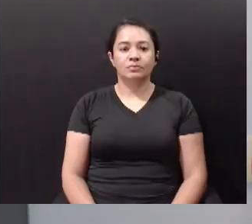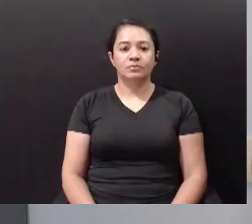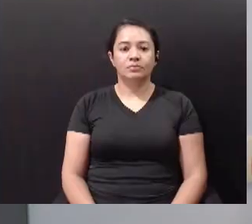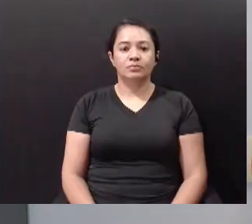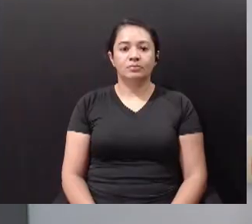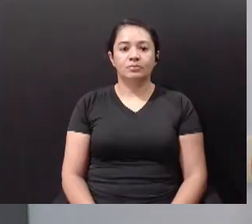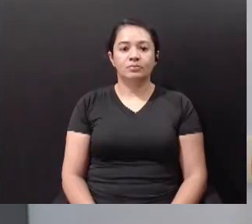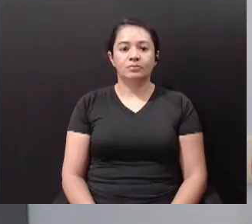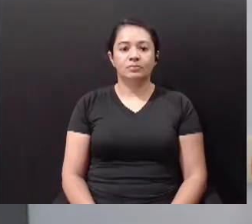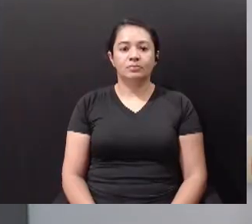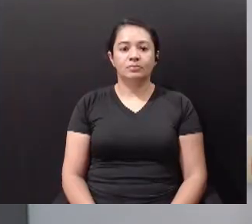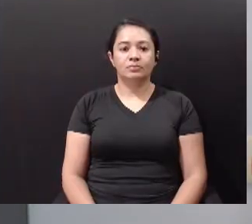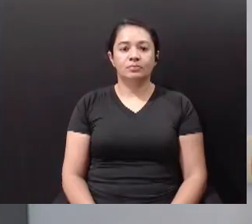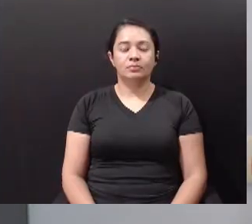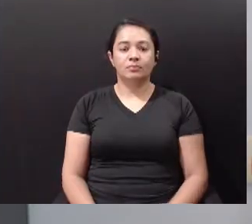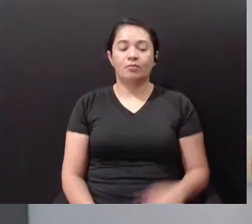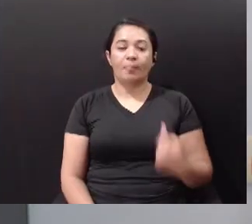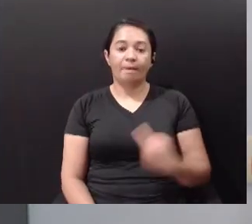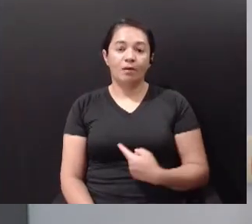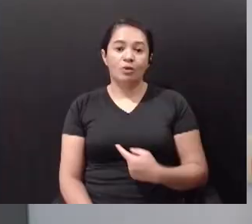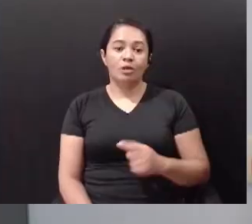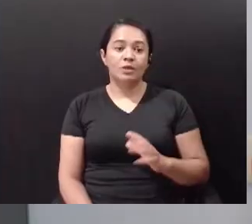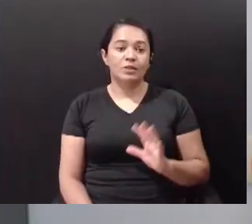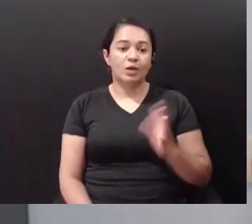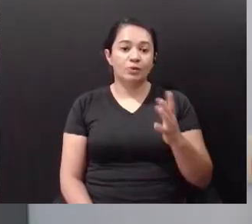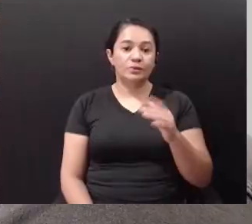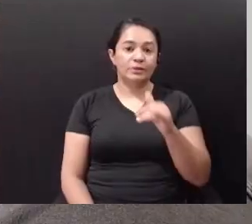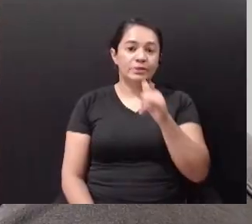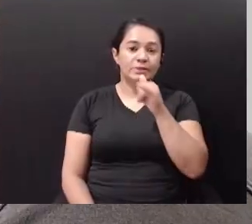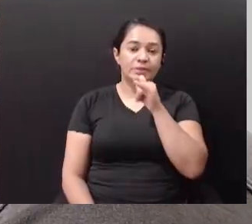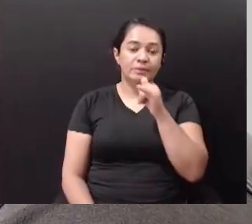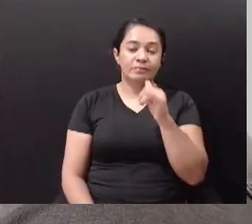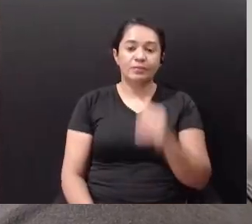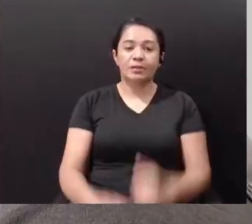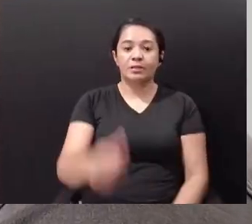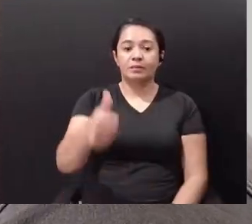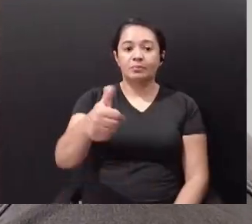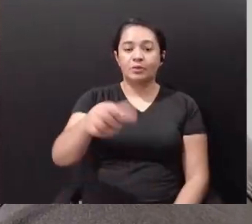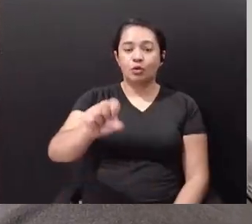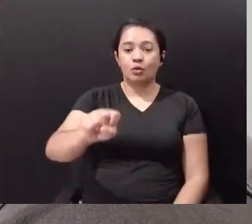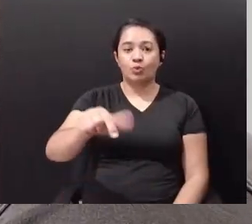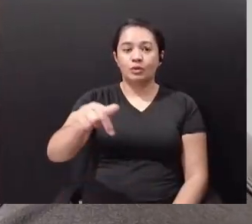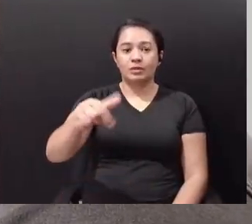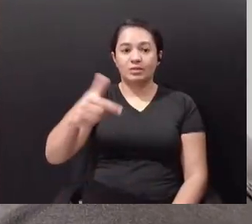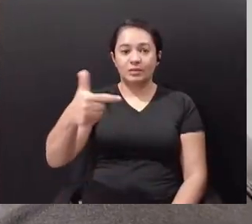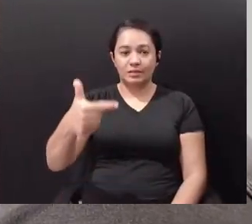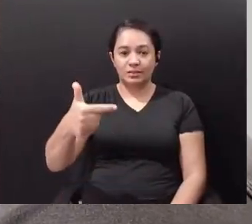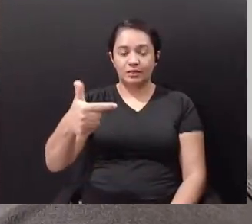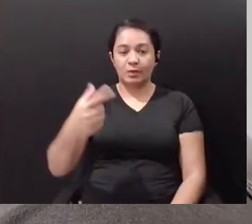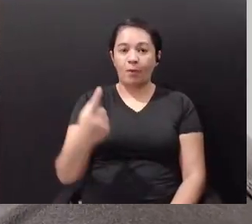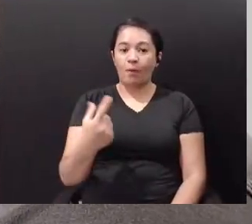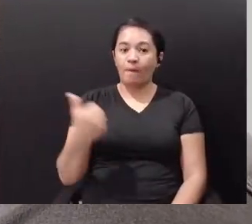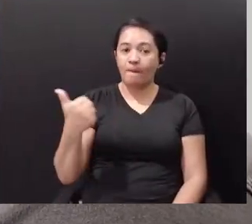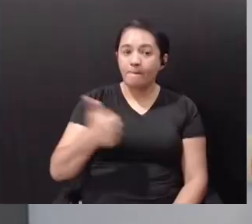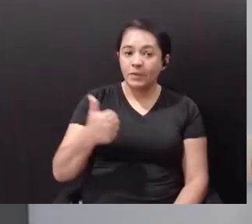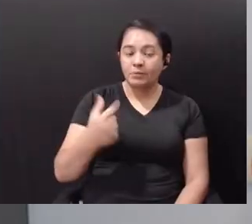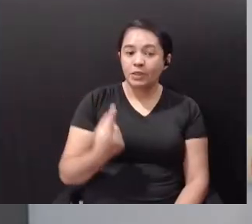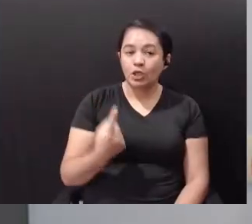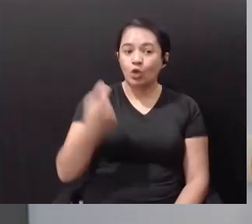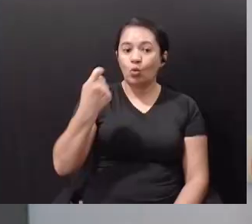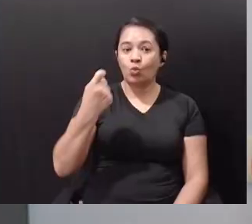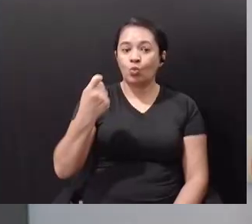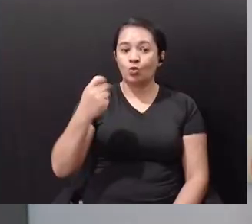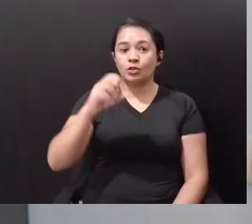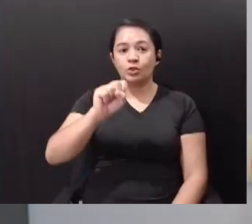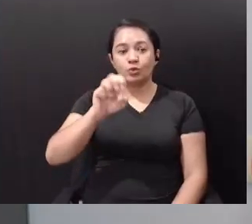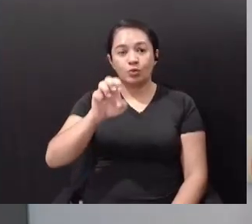A gente vai ter, por exemplo, em 1872, no primeiro e único censo geral do Império,